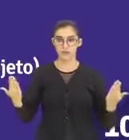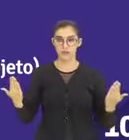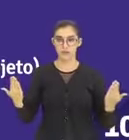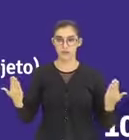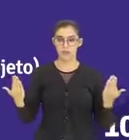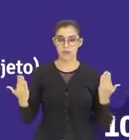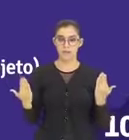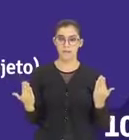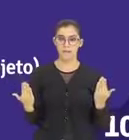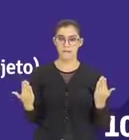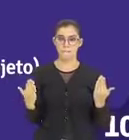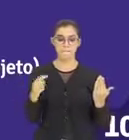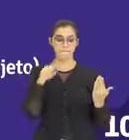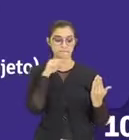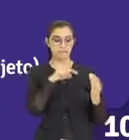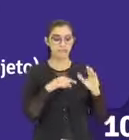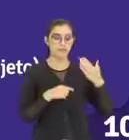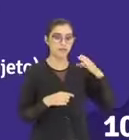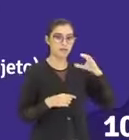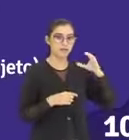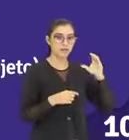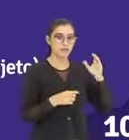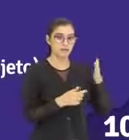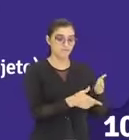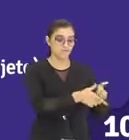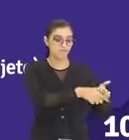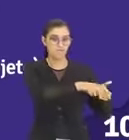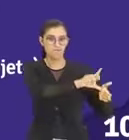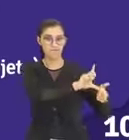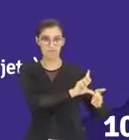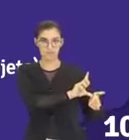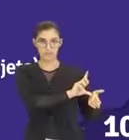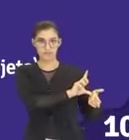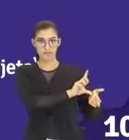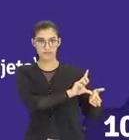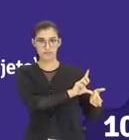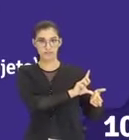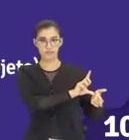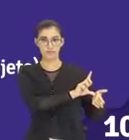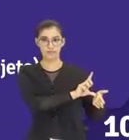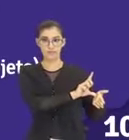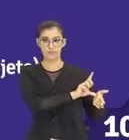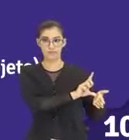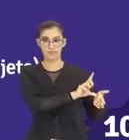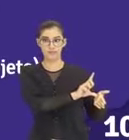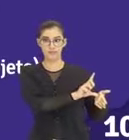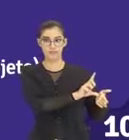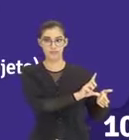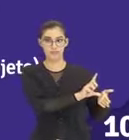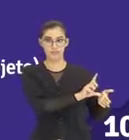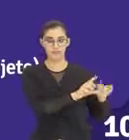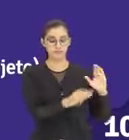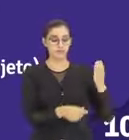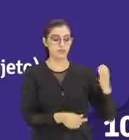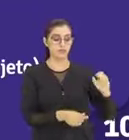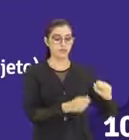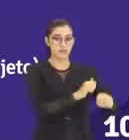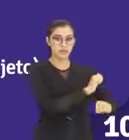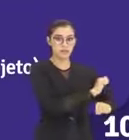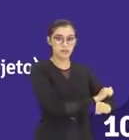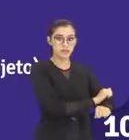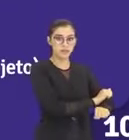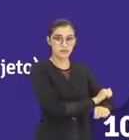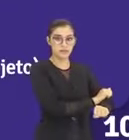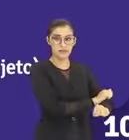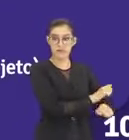entre a ciência antiga, beleza? Voltou isso aqui. E a ciência moderna. Vamos lá, eu queria que